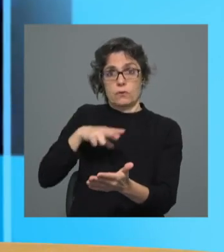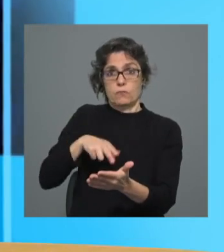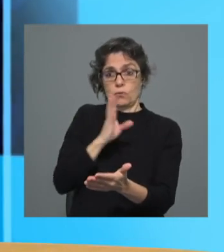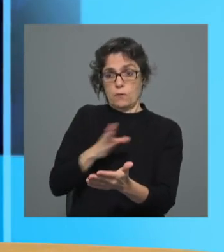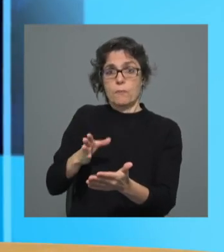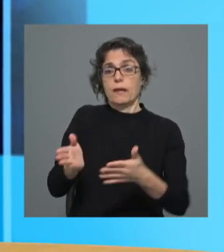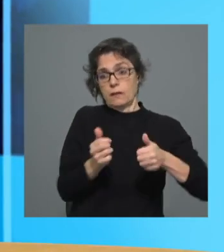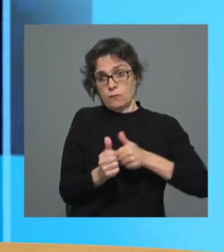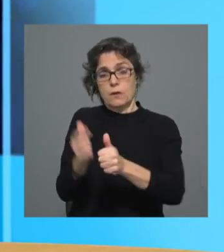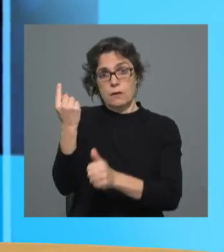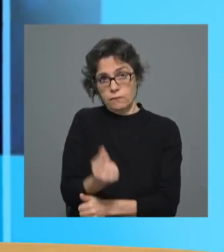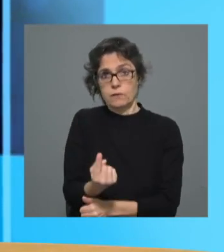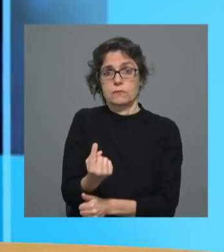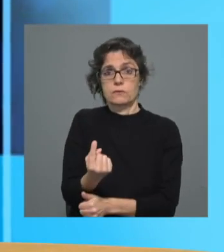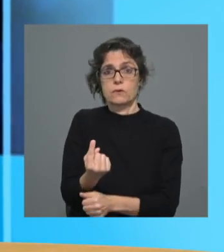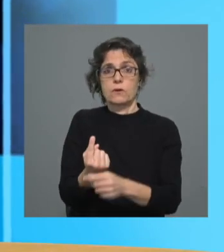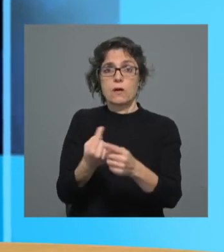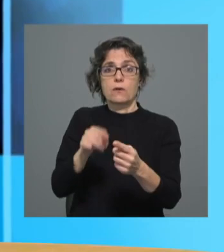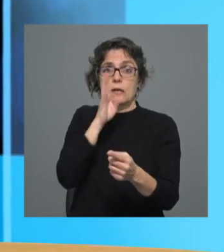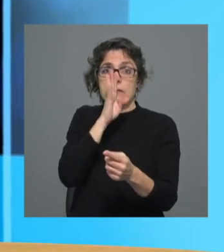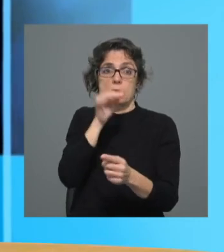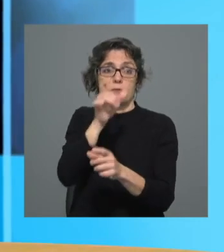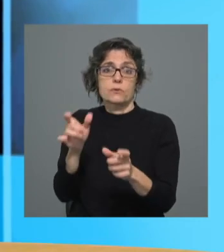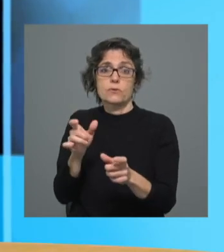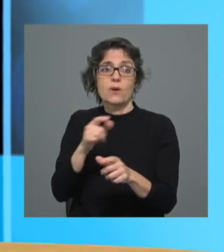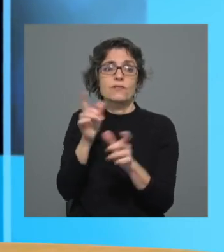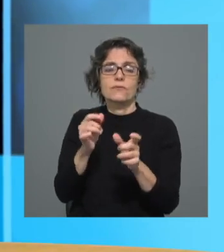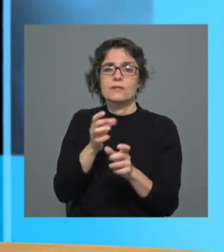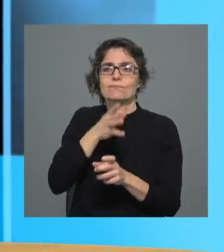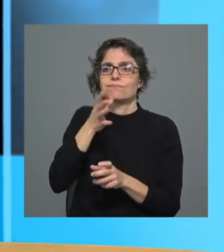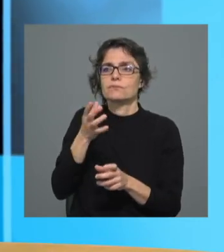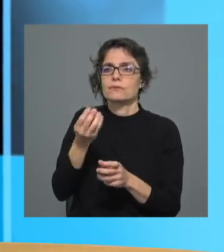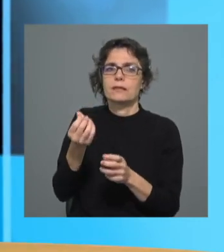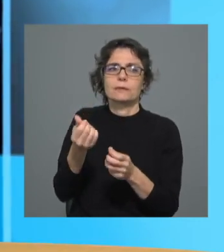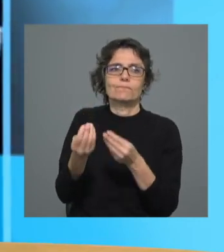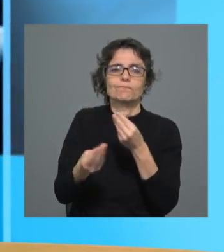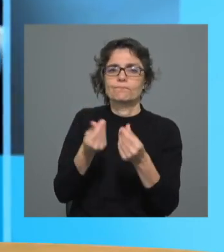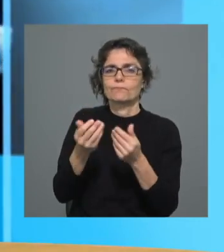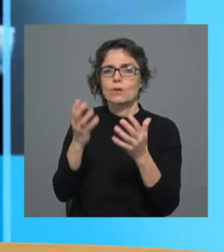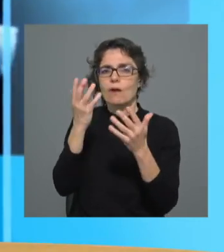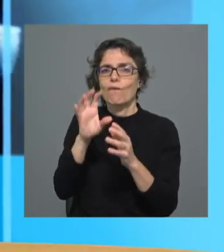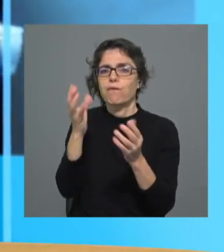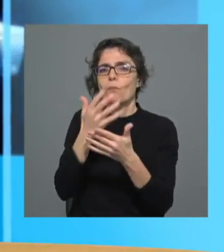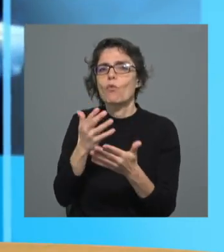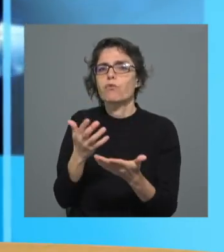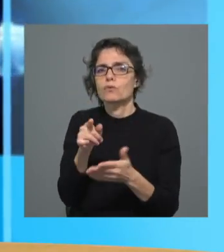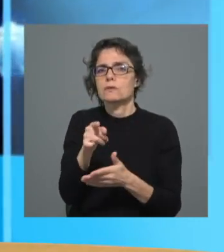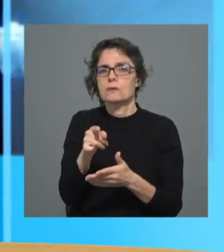não se exprimem da melhor forma, eu julgo que talvez valha a pena ter isto em consideração. Enfim, atrevo-me a dar esse